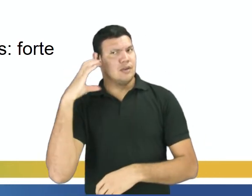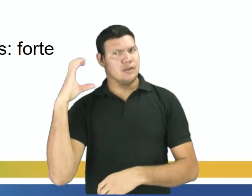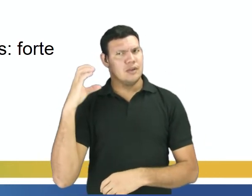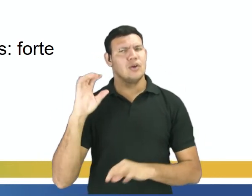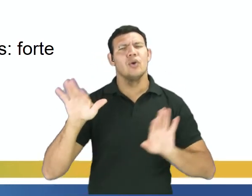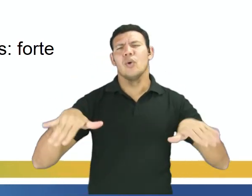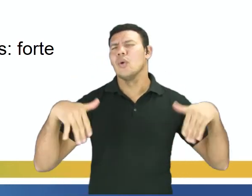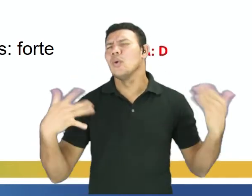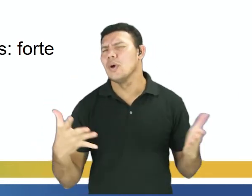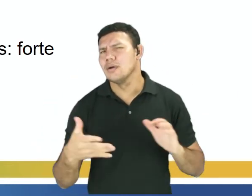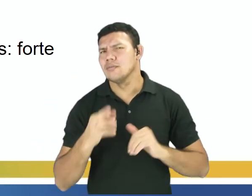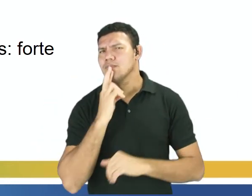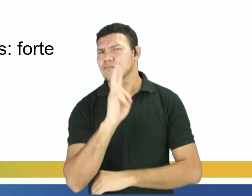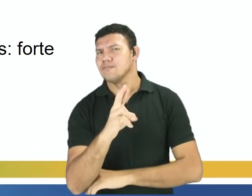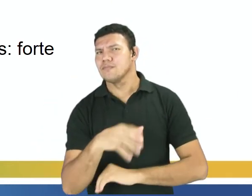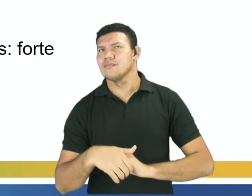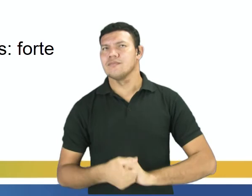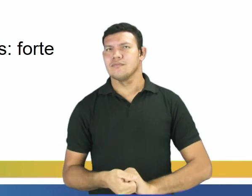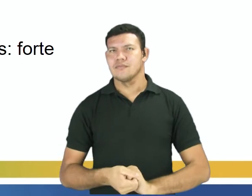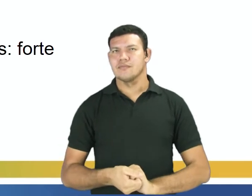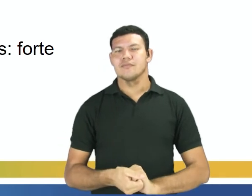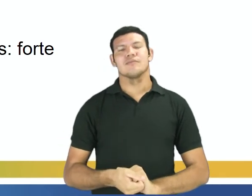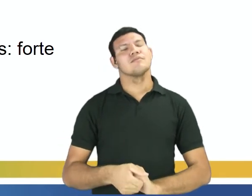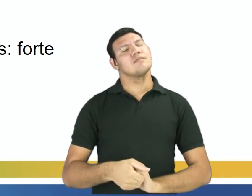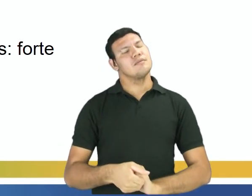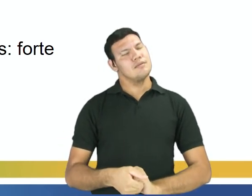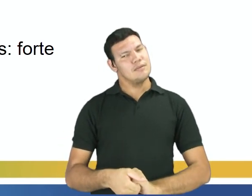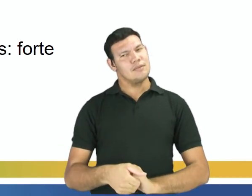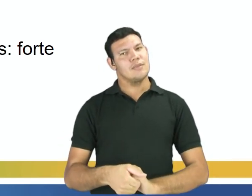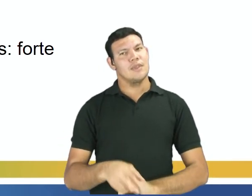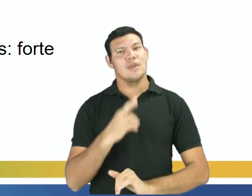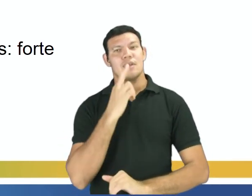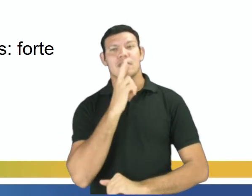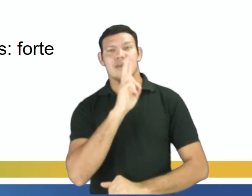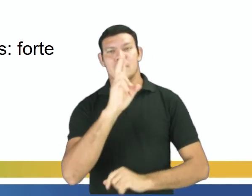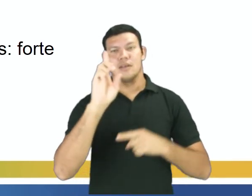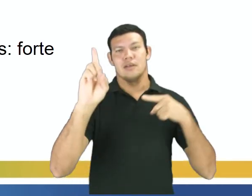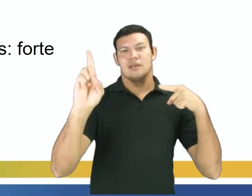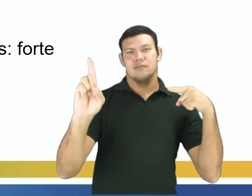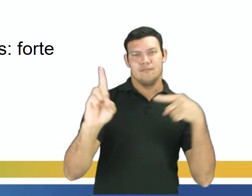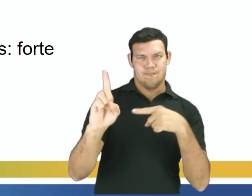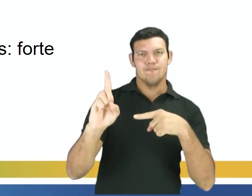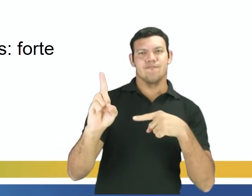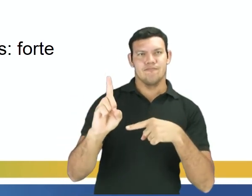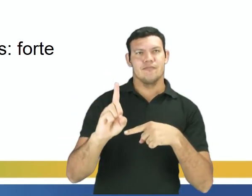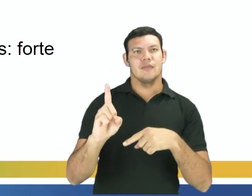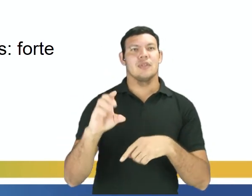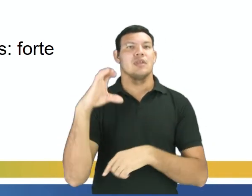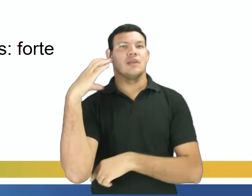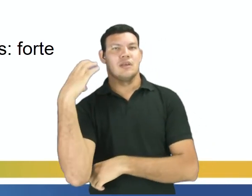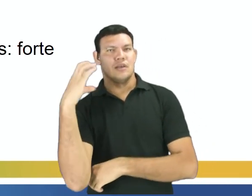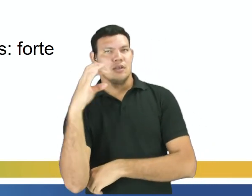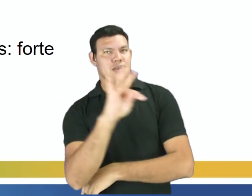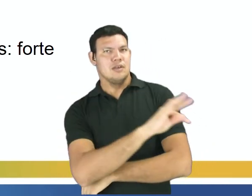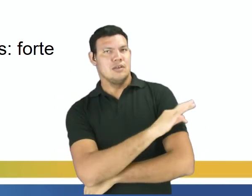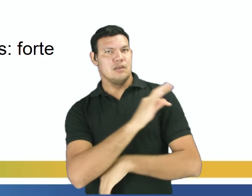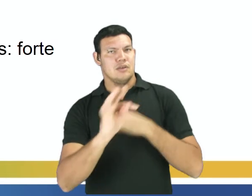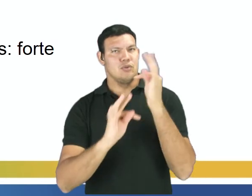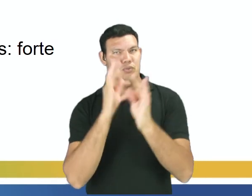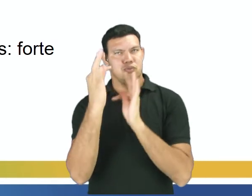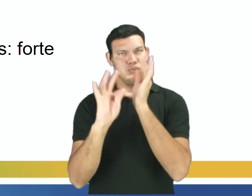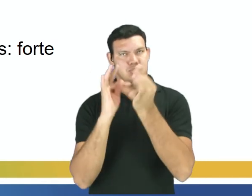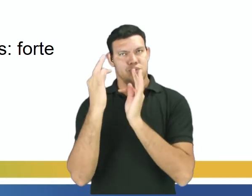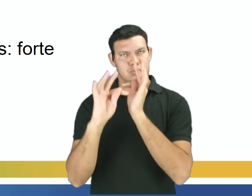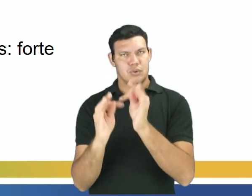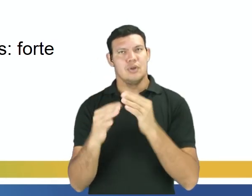Então a resposta correta é letra D. A ciência e a tecnologia passam a ser elementos centrais. Forte